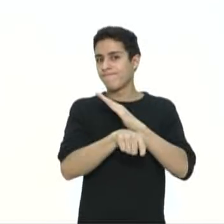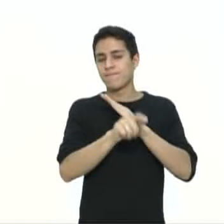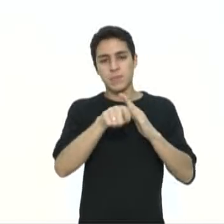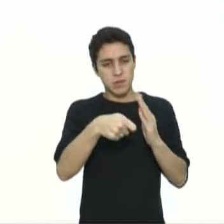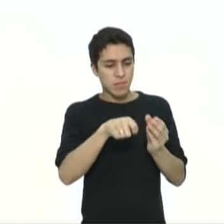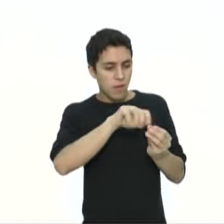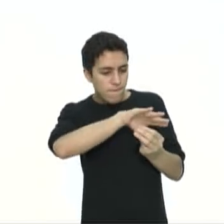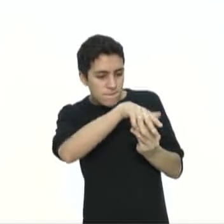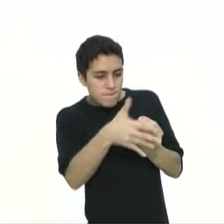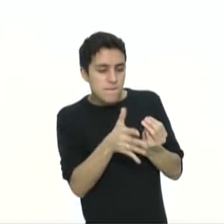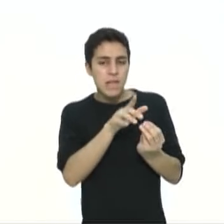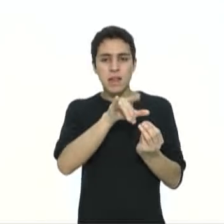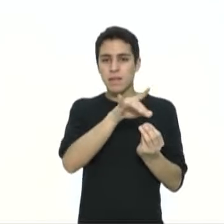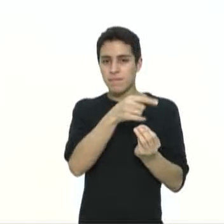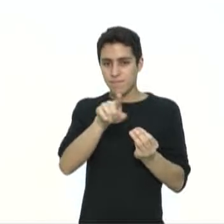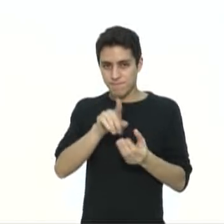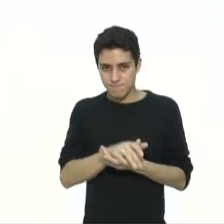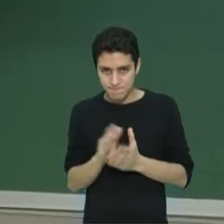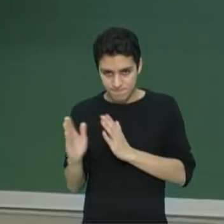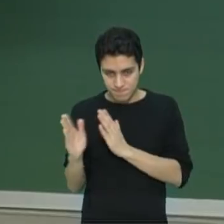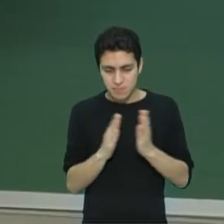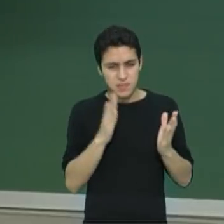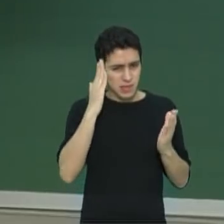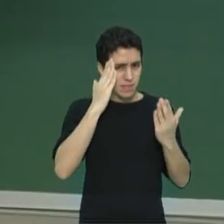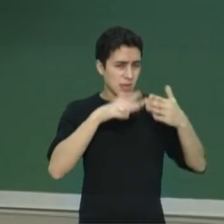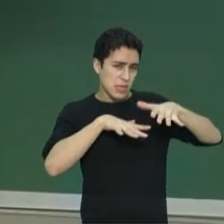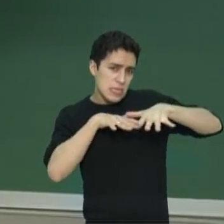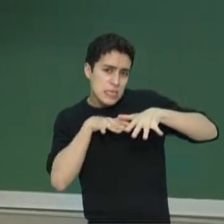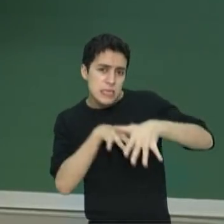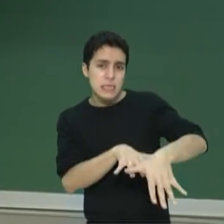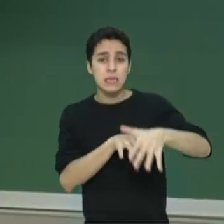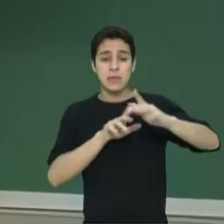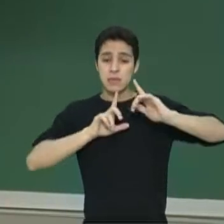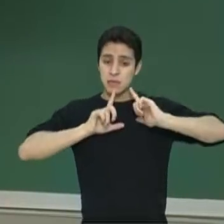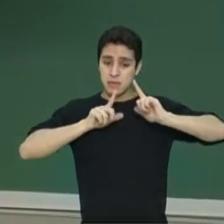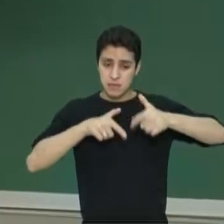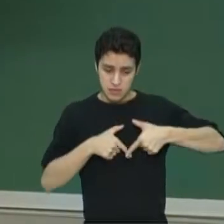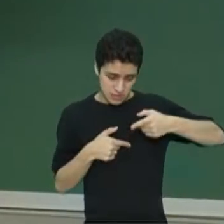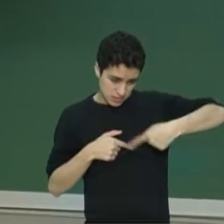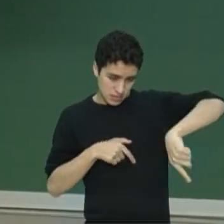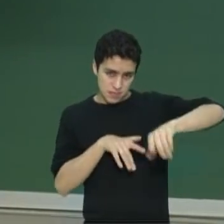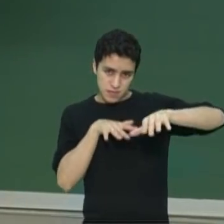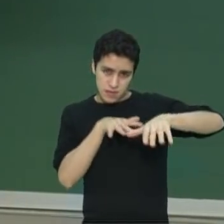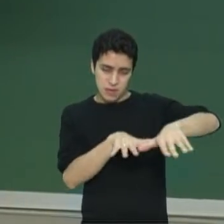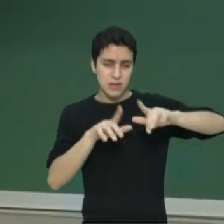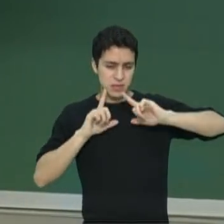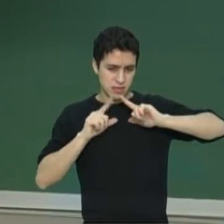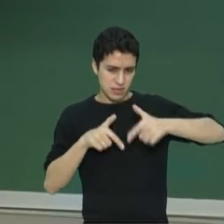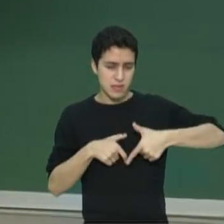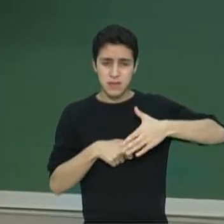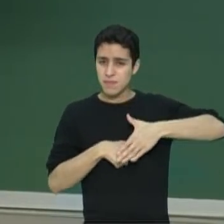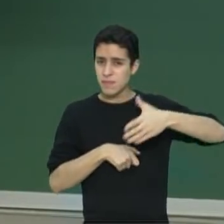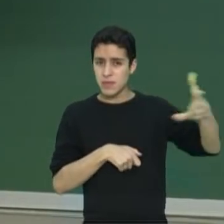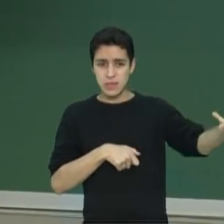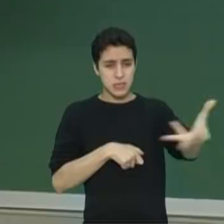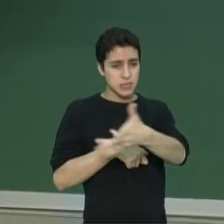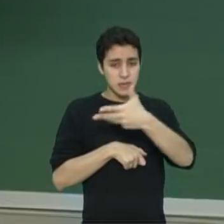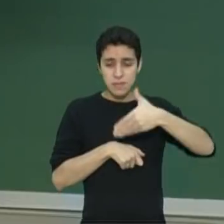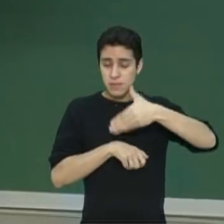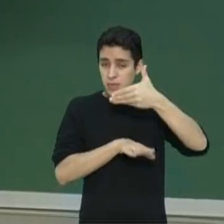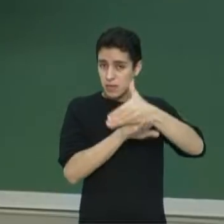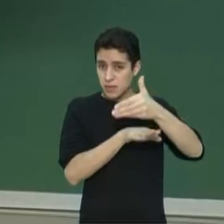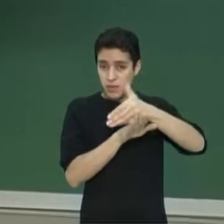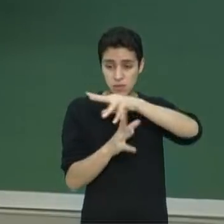E na produção de equipamento bélico, sabe que o exército israelense é um dos dos mais treinados, dos mais eficazes do mundo